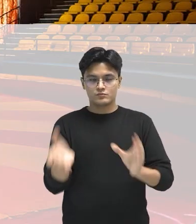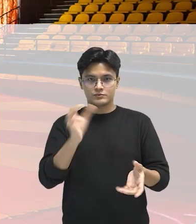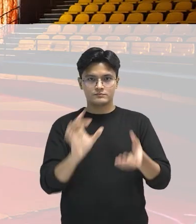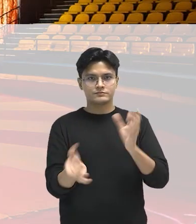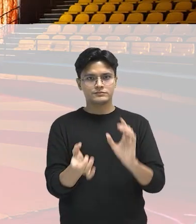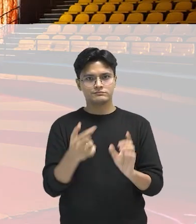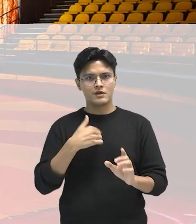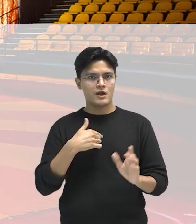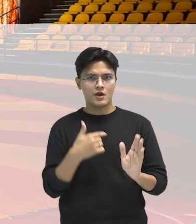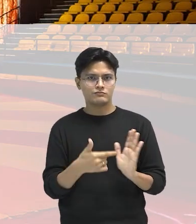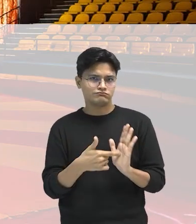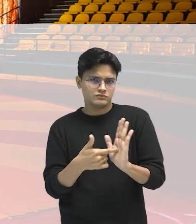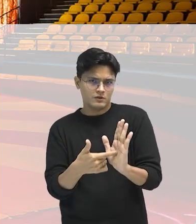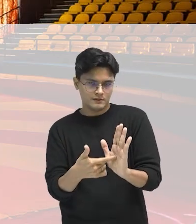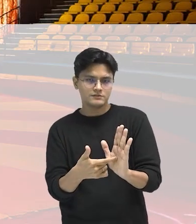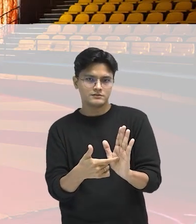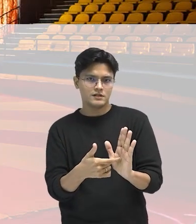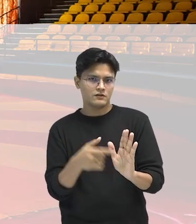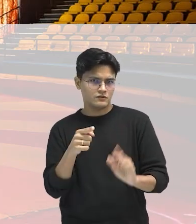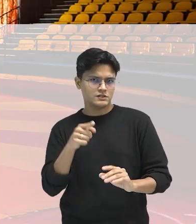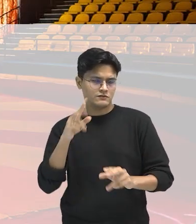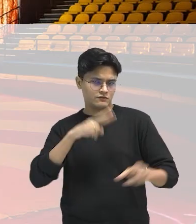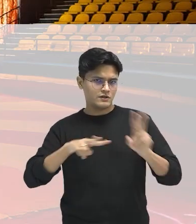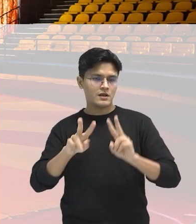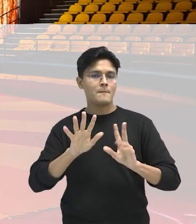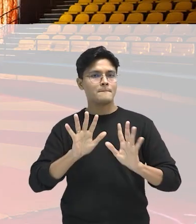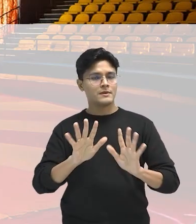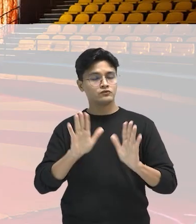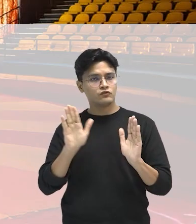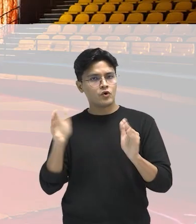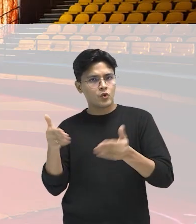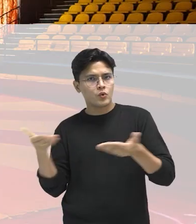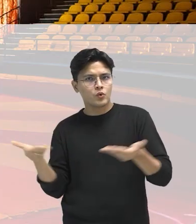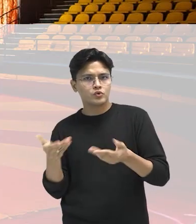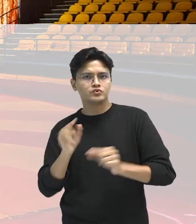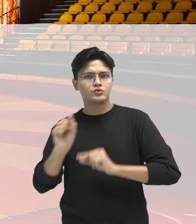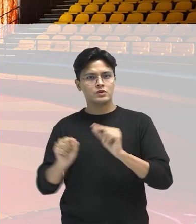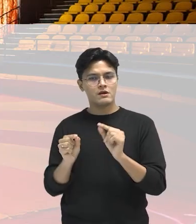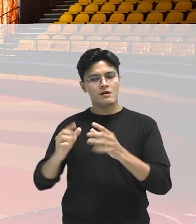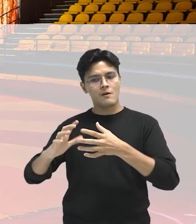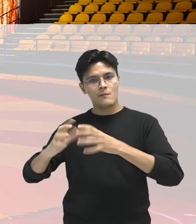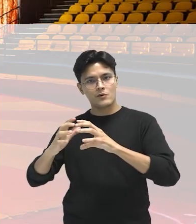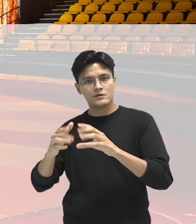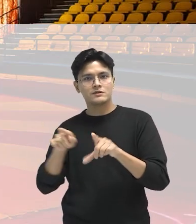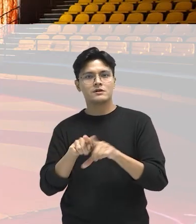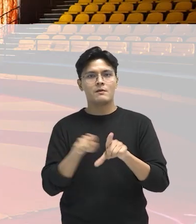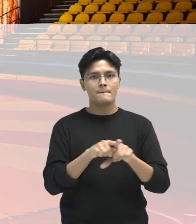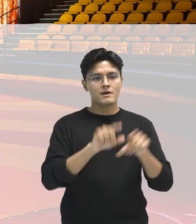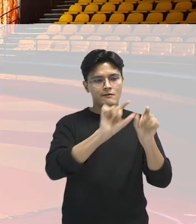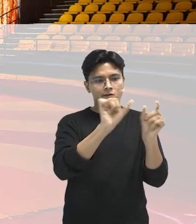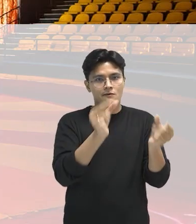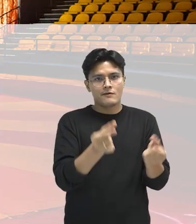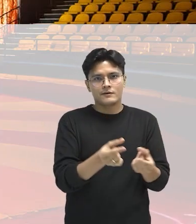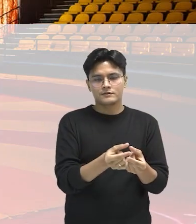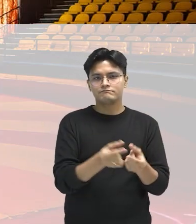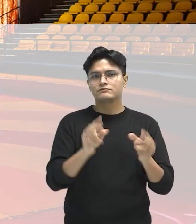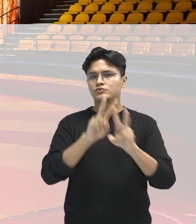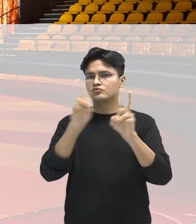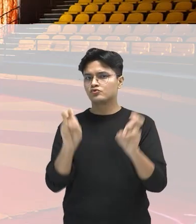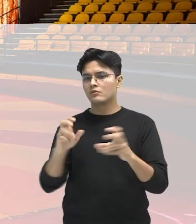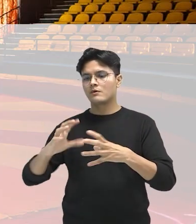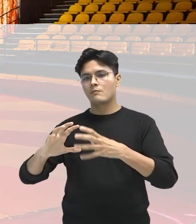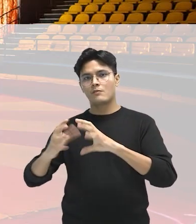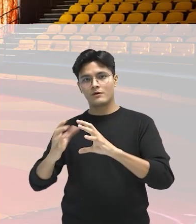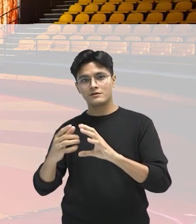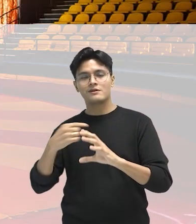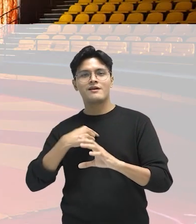caso, eu não trouxe aqui para vocês visualizarem, porque o nosso foco vai ser nas bolinhas e nos aros. Falando das